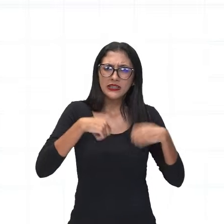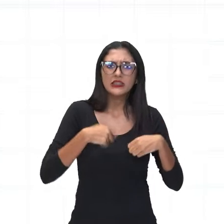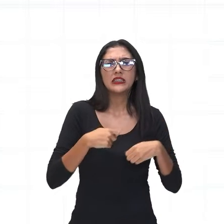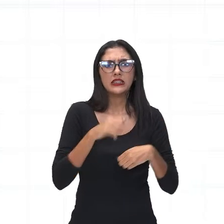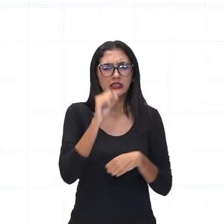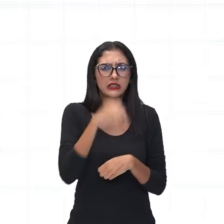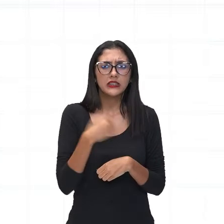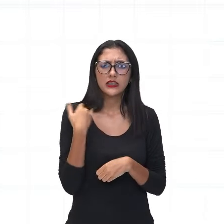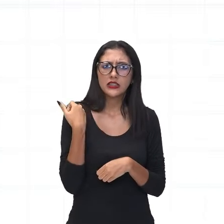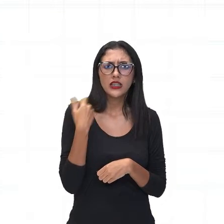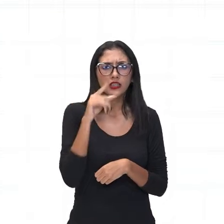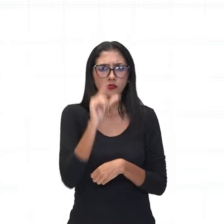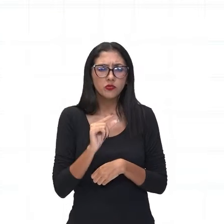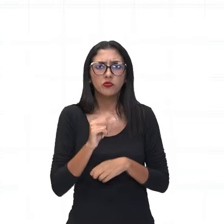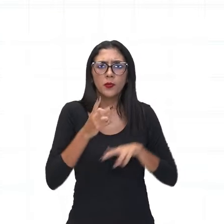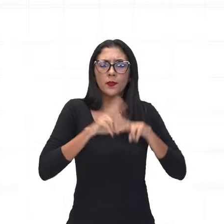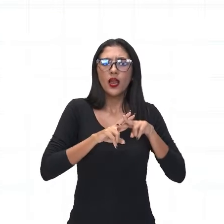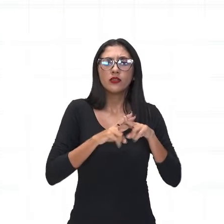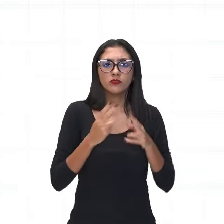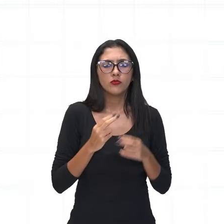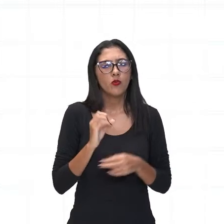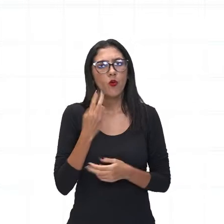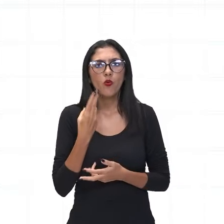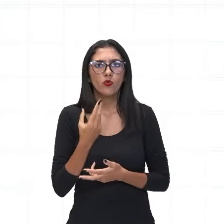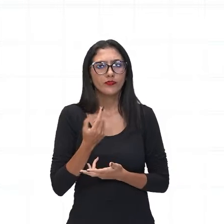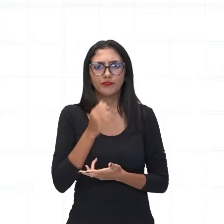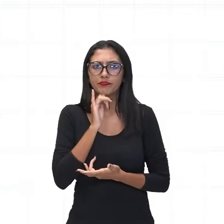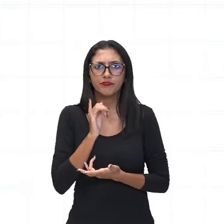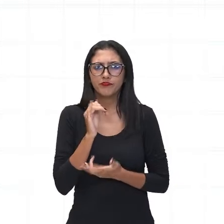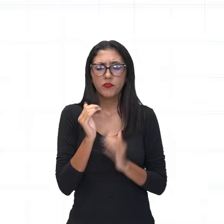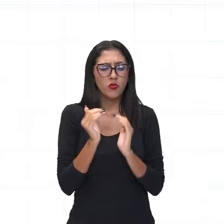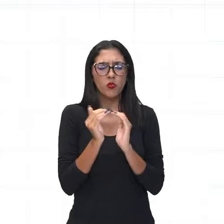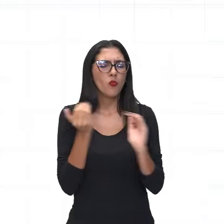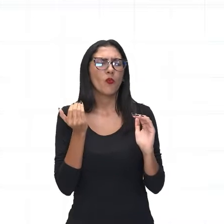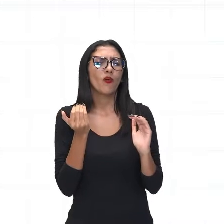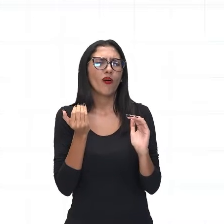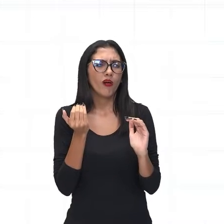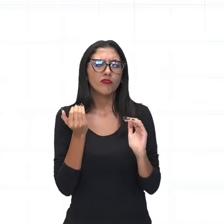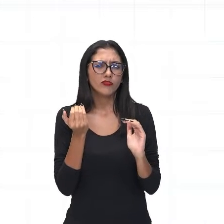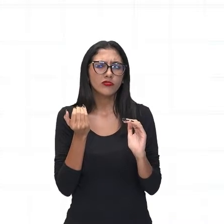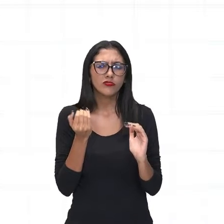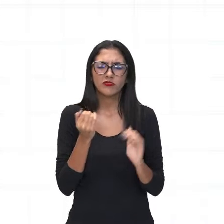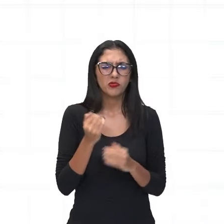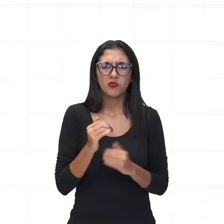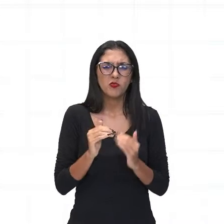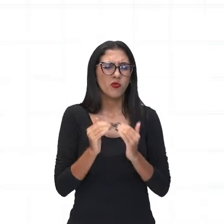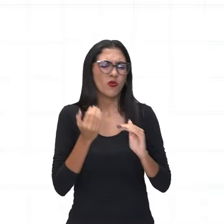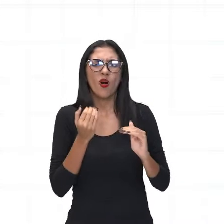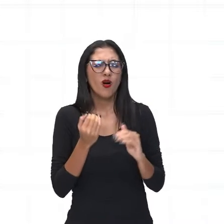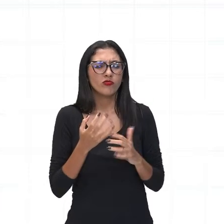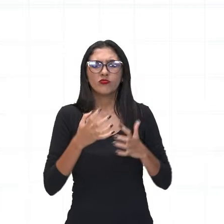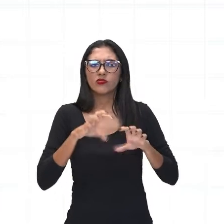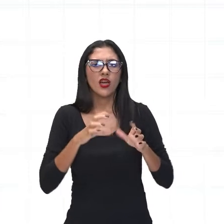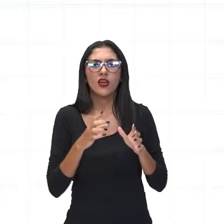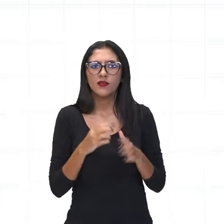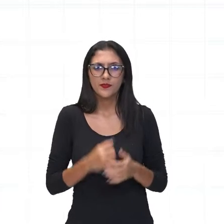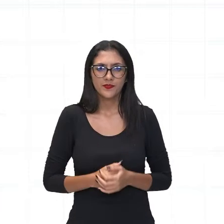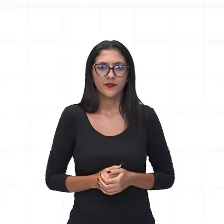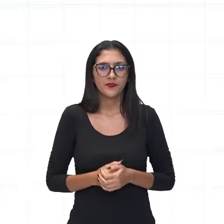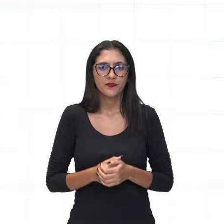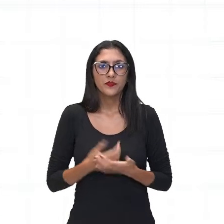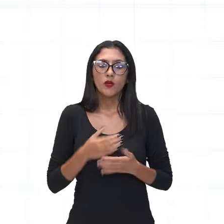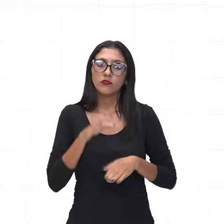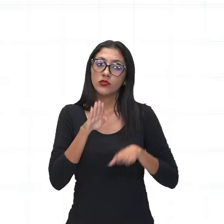penal. Ou então, não concordo, não acho que deva existir essa redução. Então, percebo que o processo